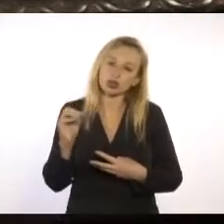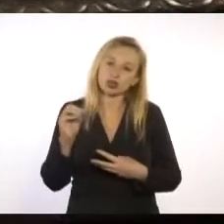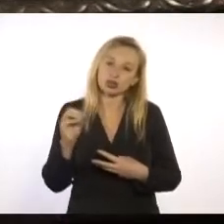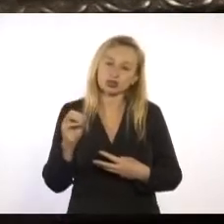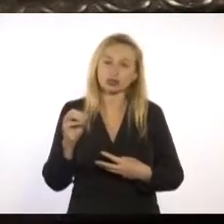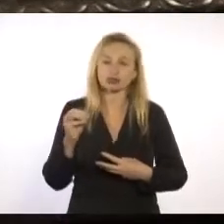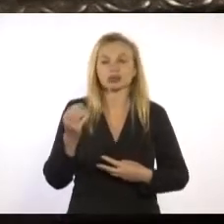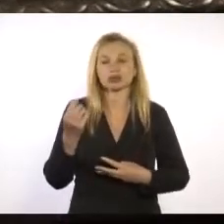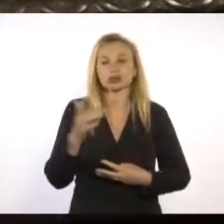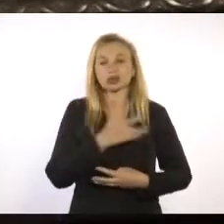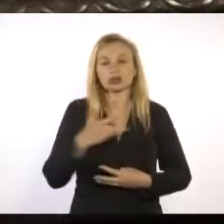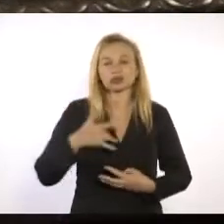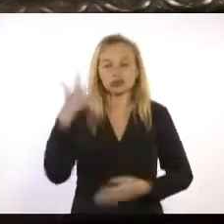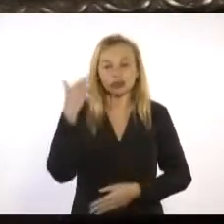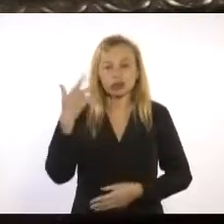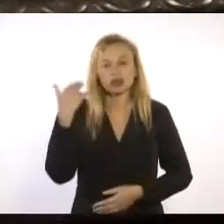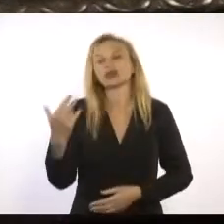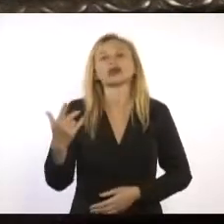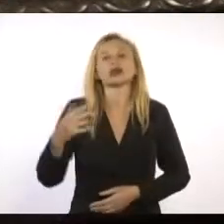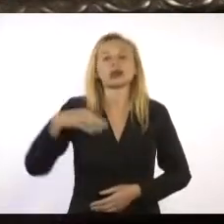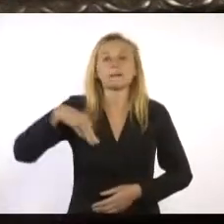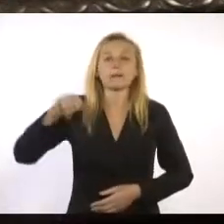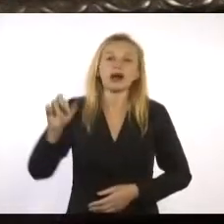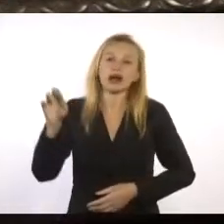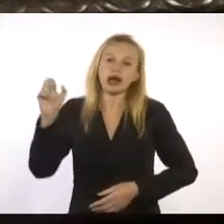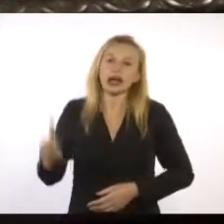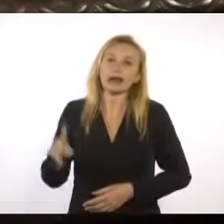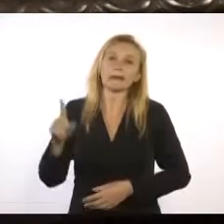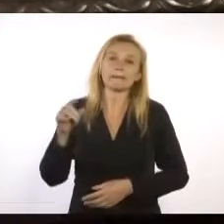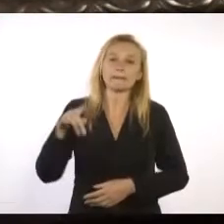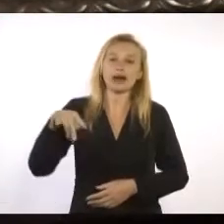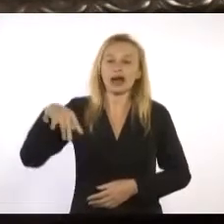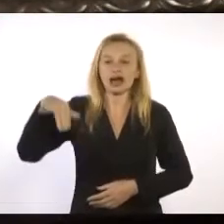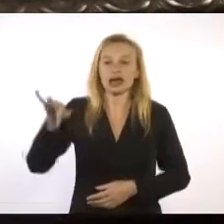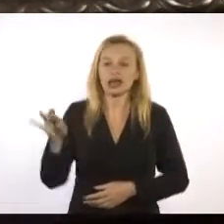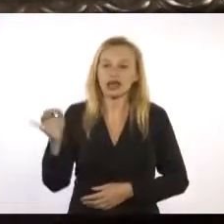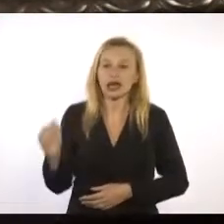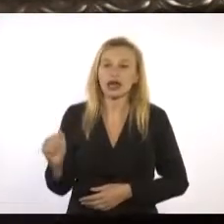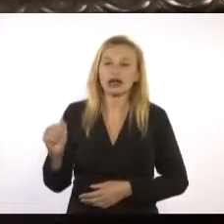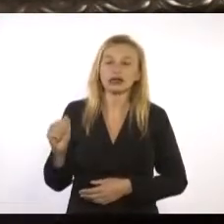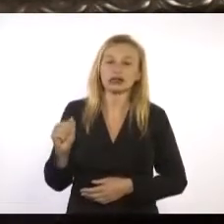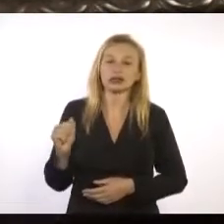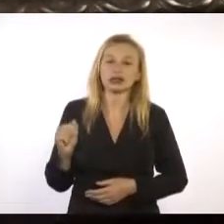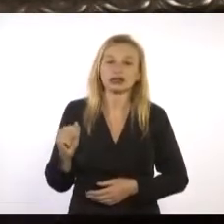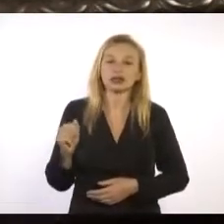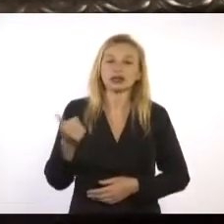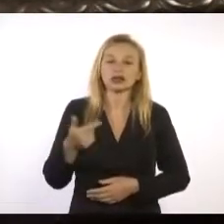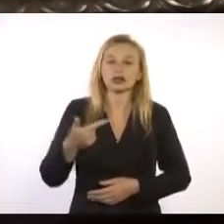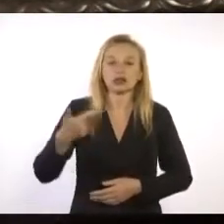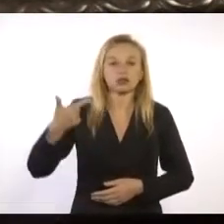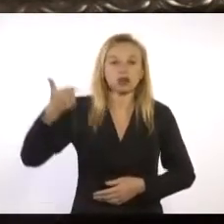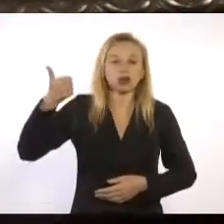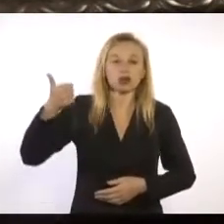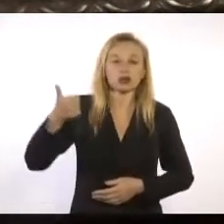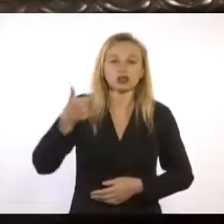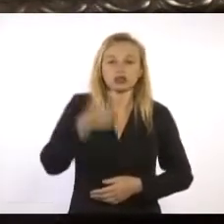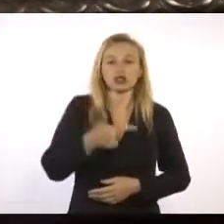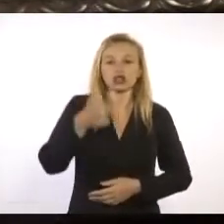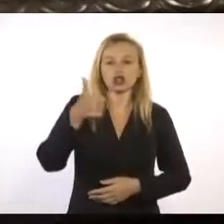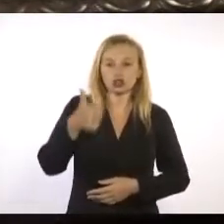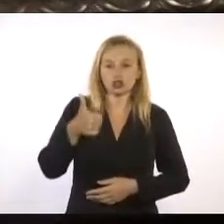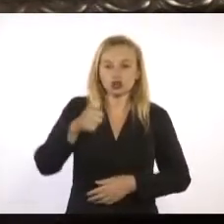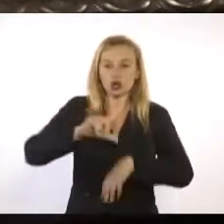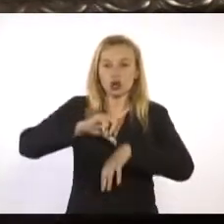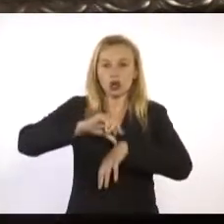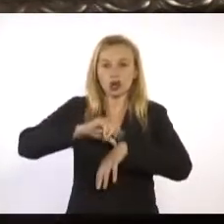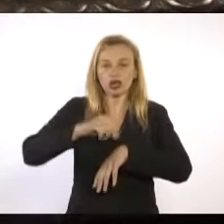estável. Na Maré, Maria Aparecida da Silva, baleada por volta das 21h30,